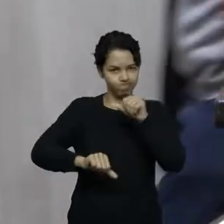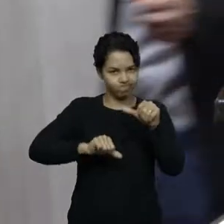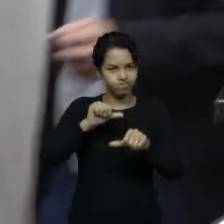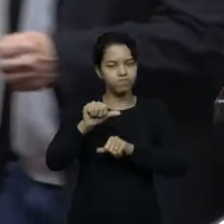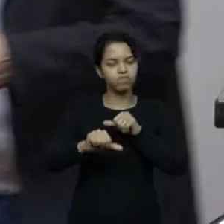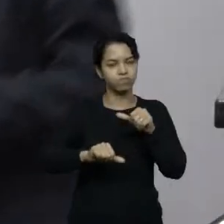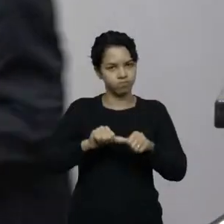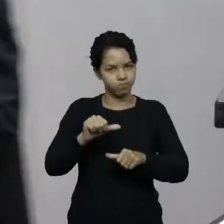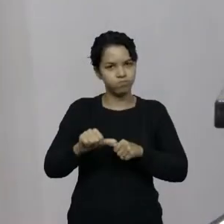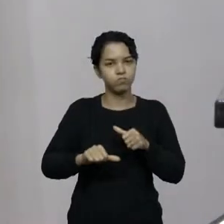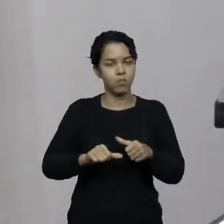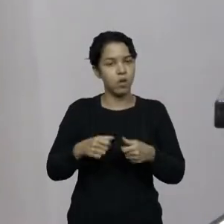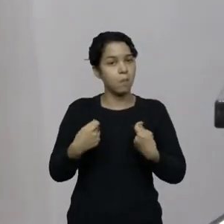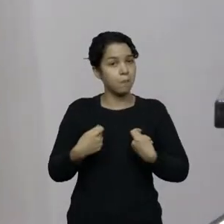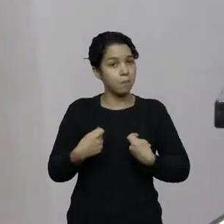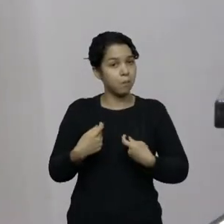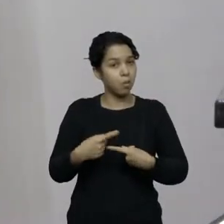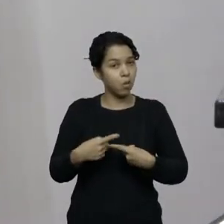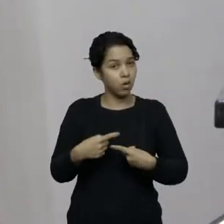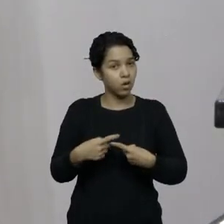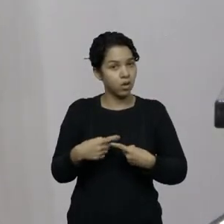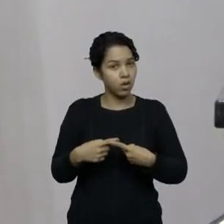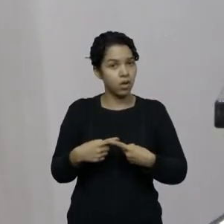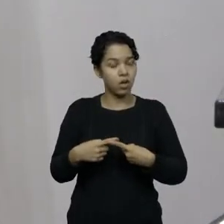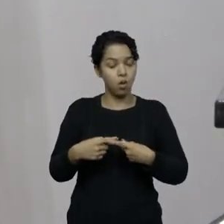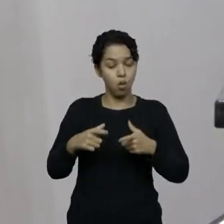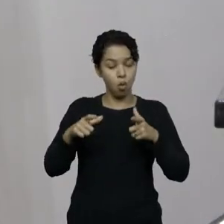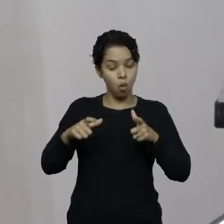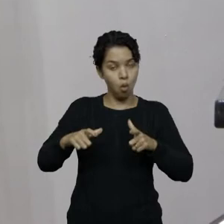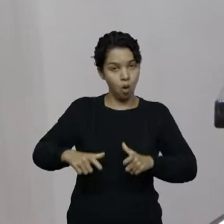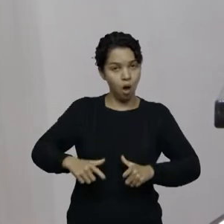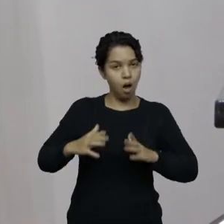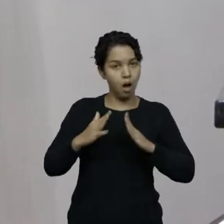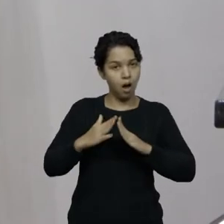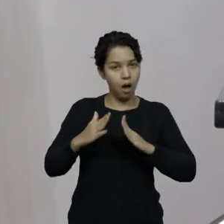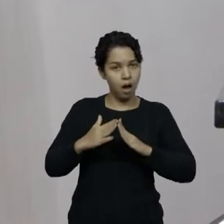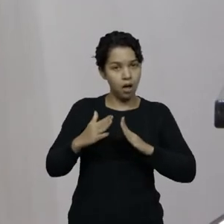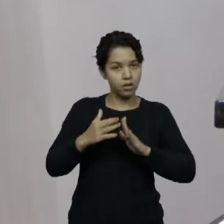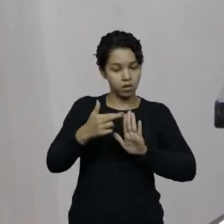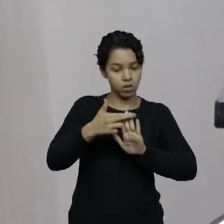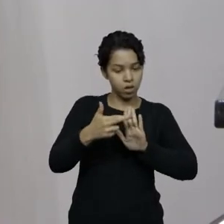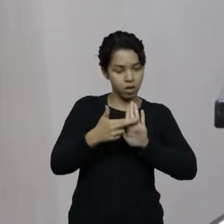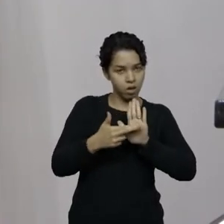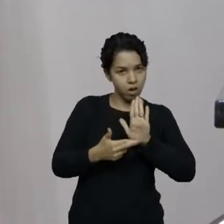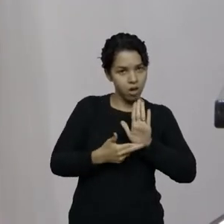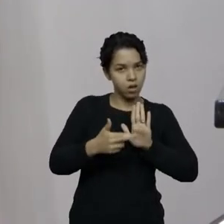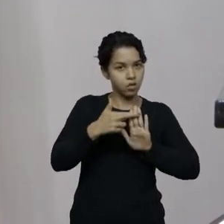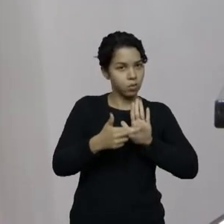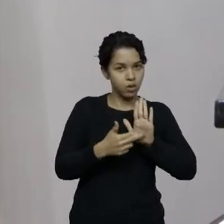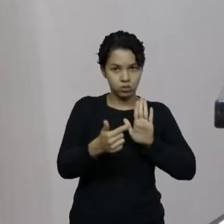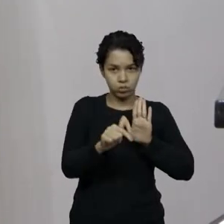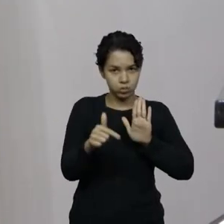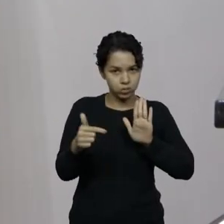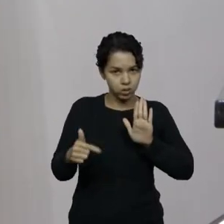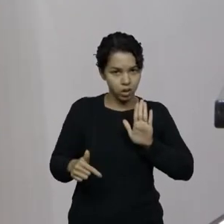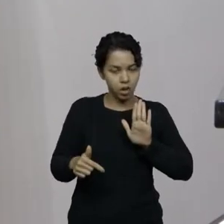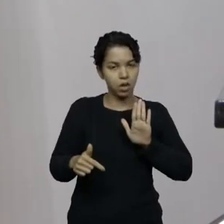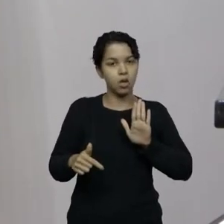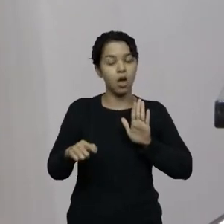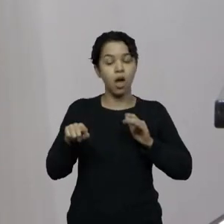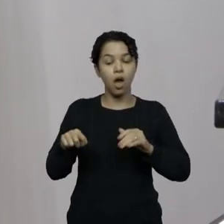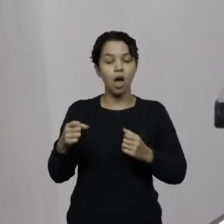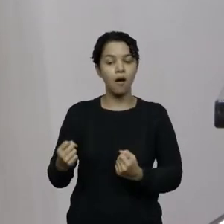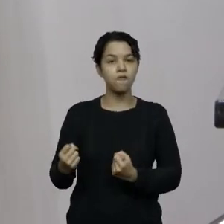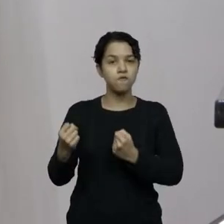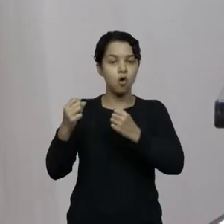porque uma casa que não tem regra e Regimento é uma casa onde prevalece a força do mais